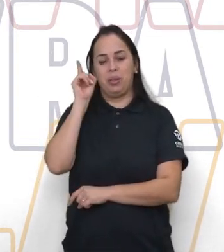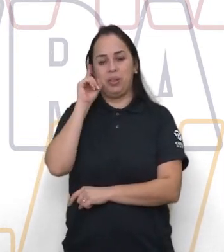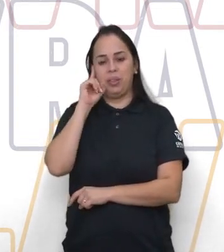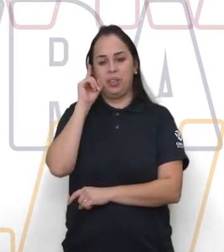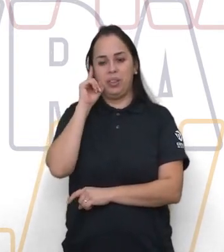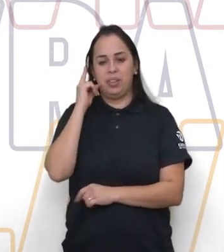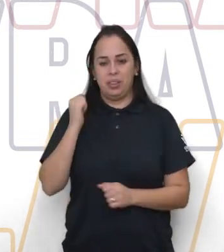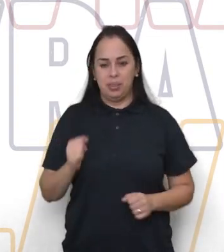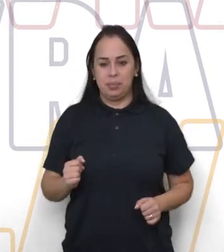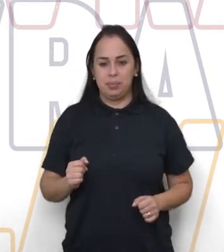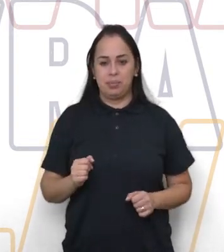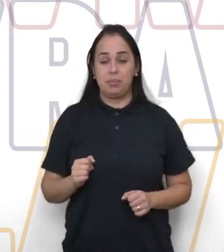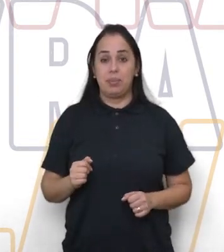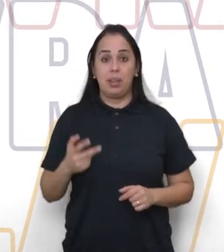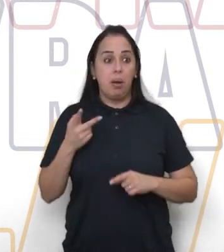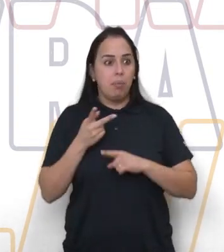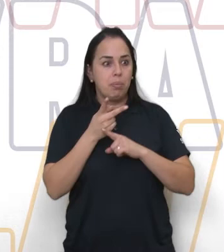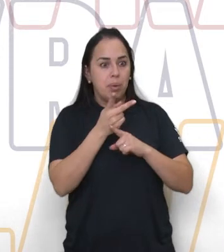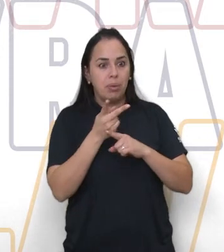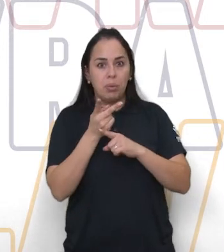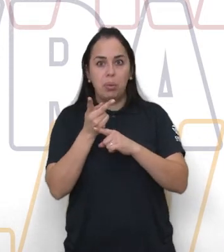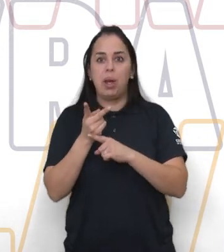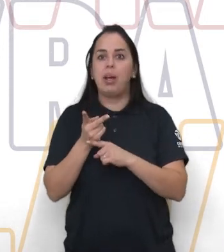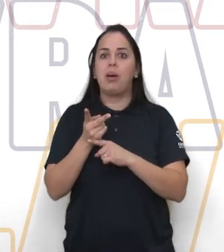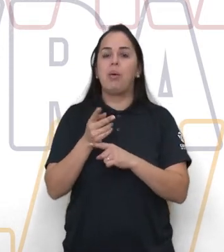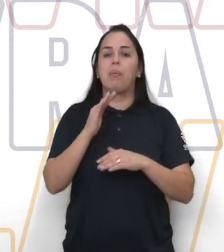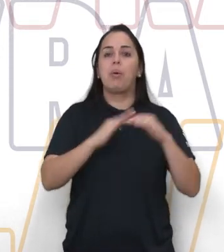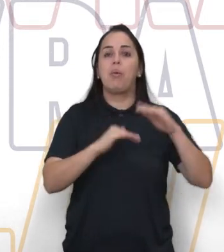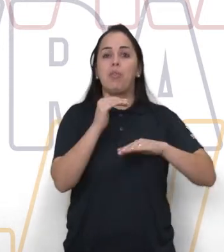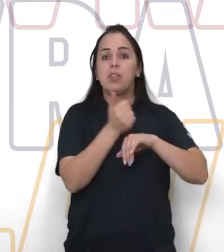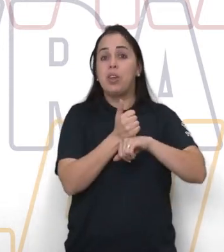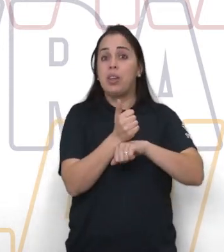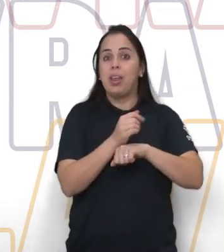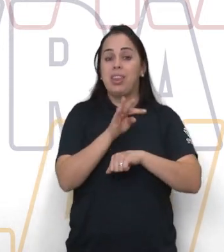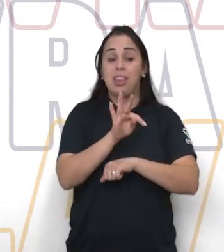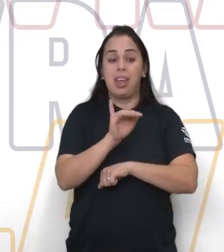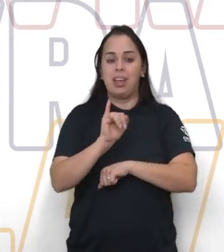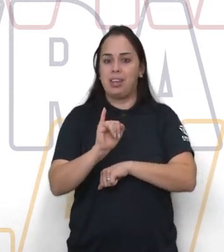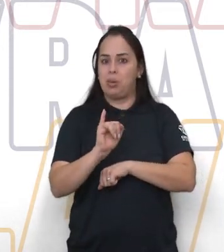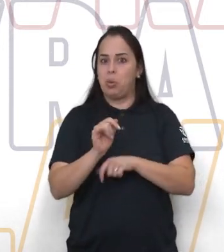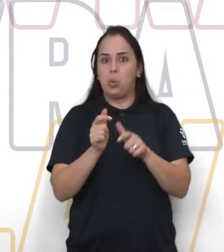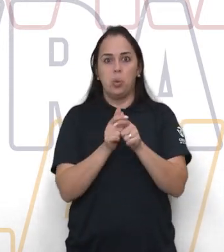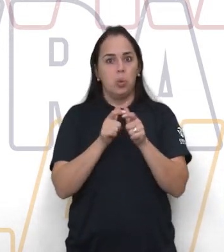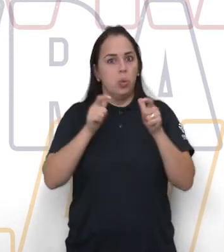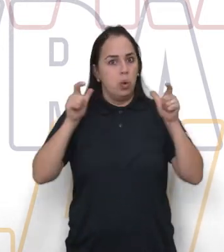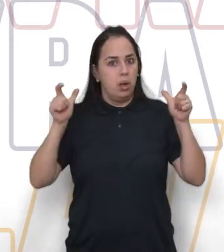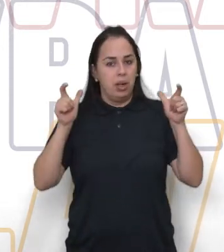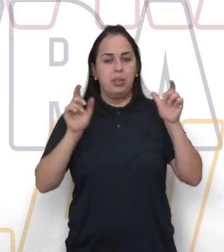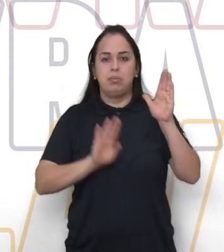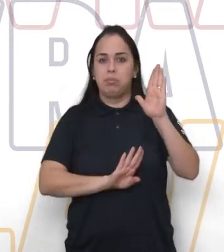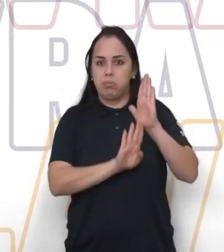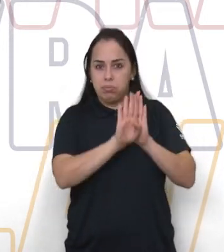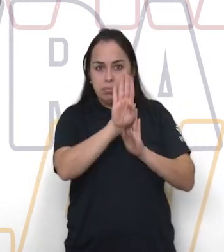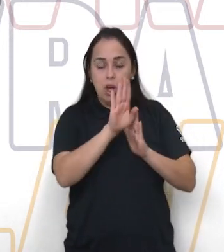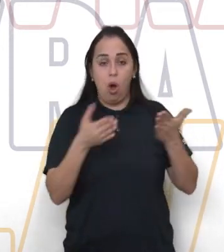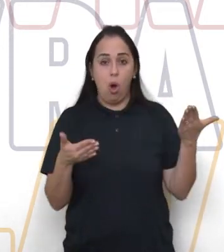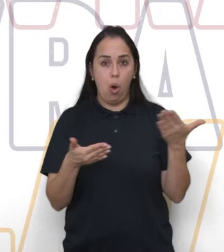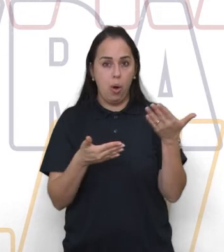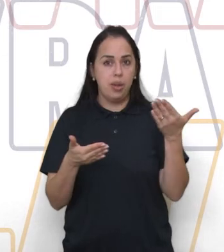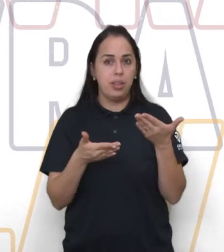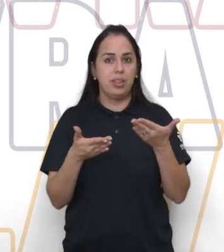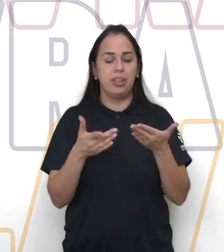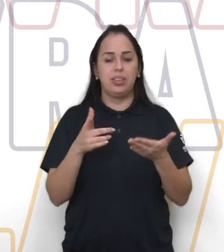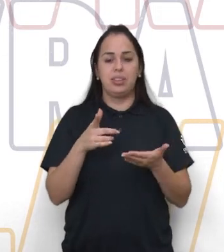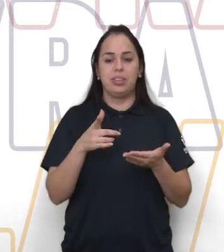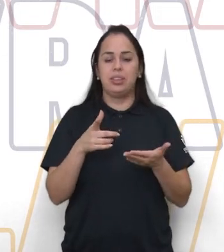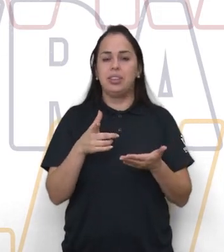a procura inclusive pelos profissionais de ti aumentou de forma absurda a gente tem